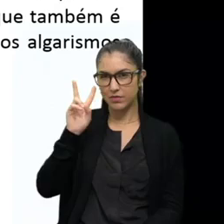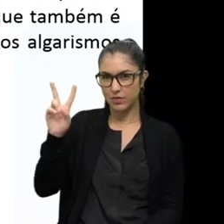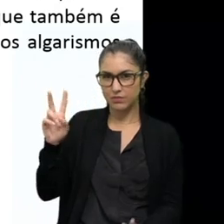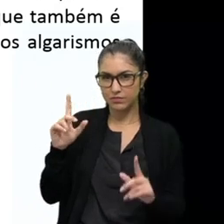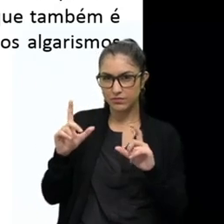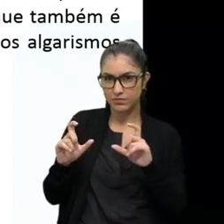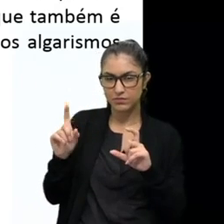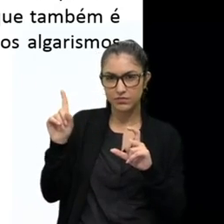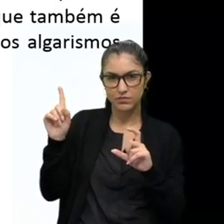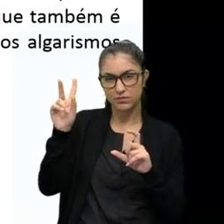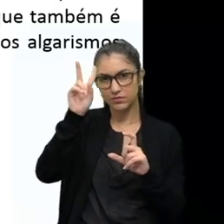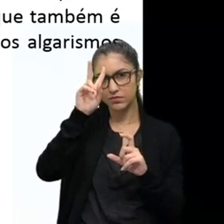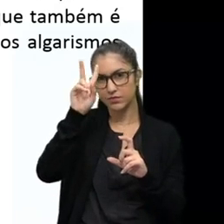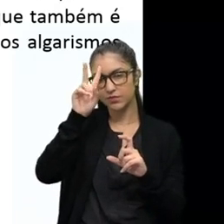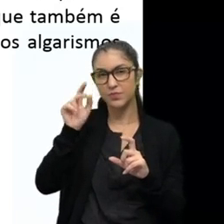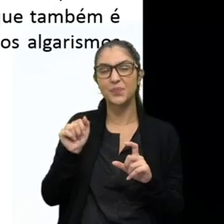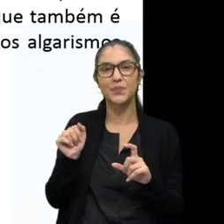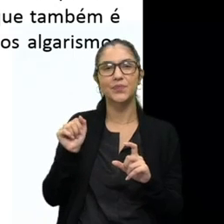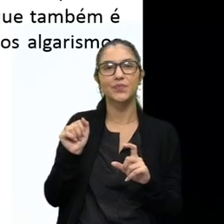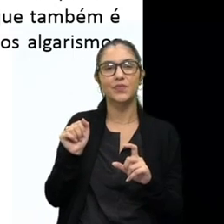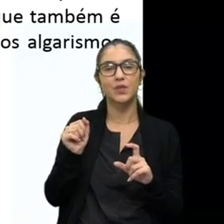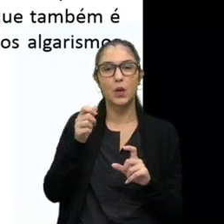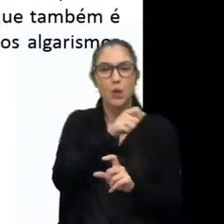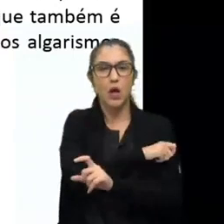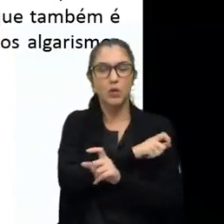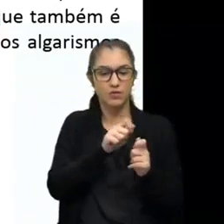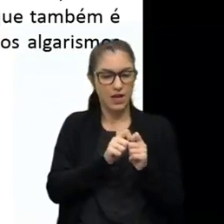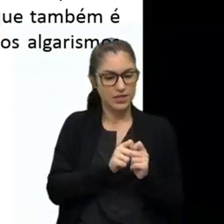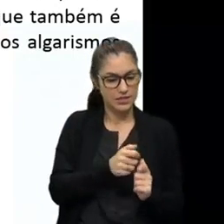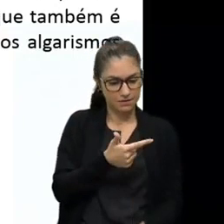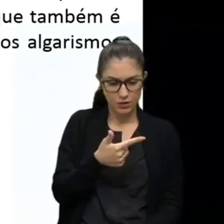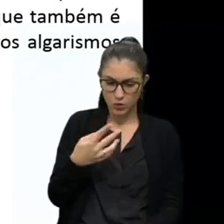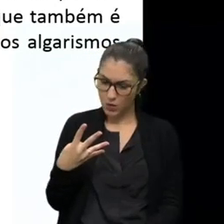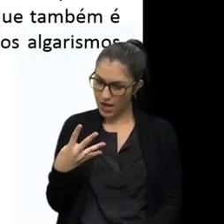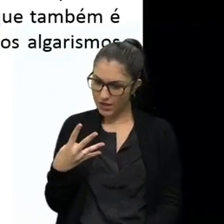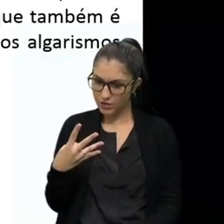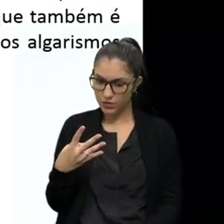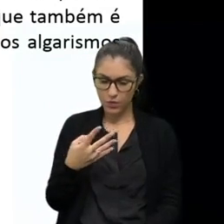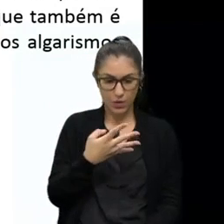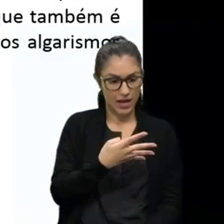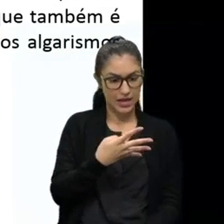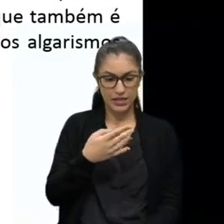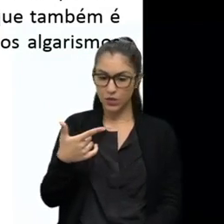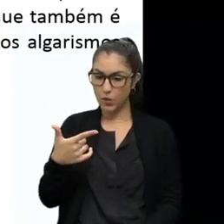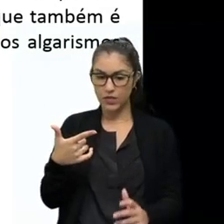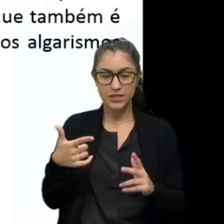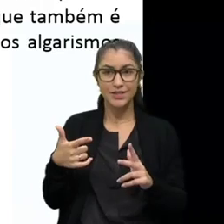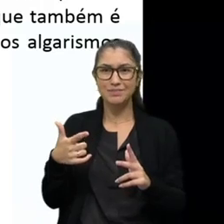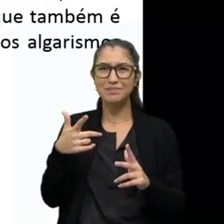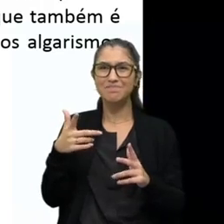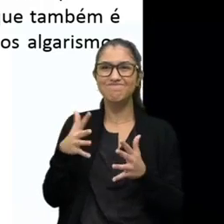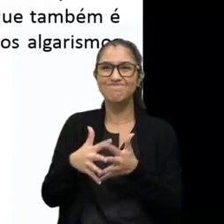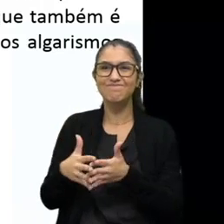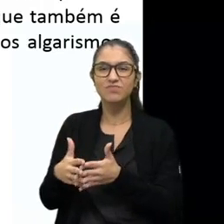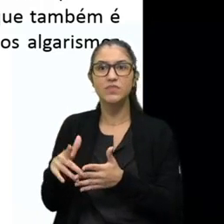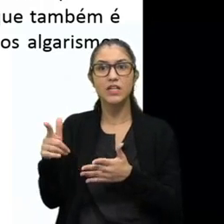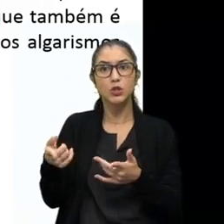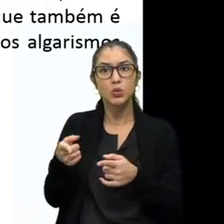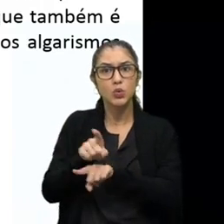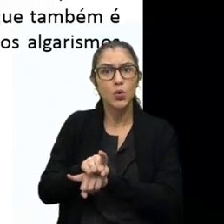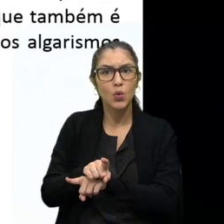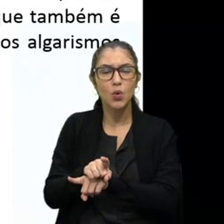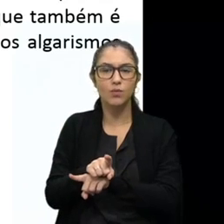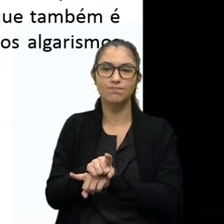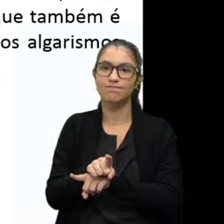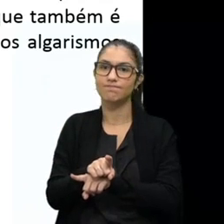vimos que o aluno estava fazendo 24 e 42, então ele tem que entender que se ele trocou os números